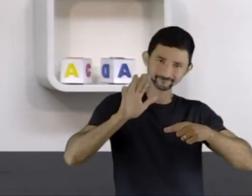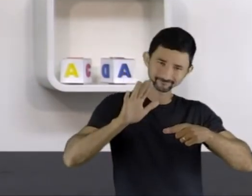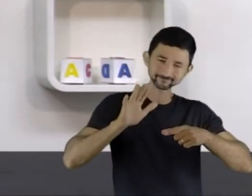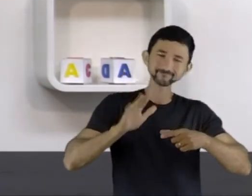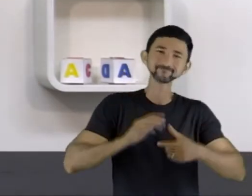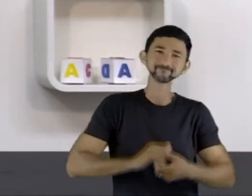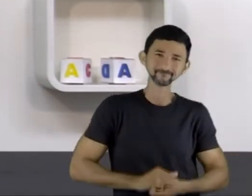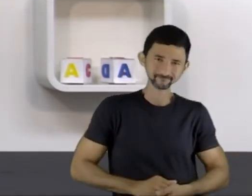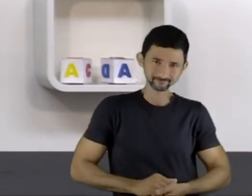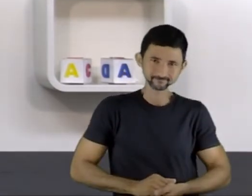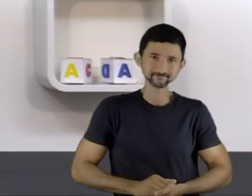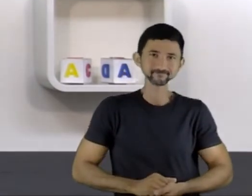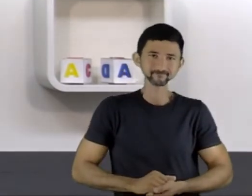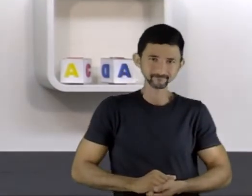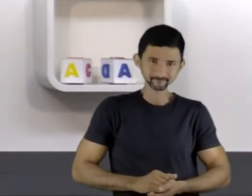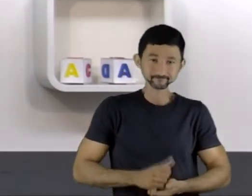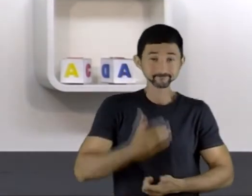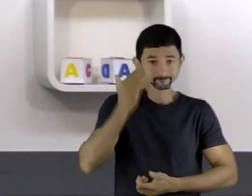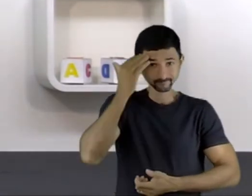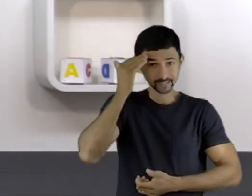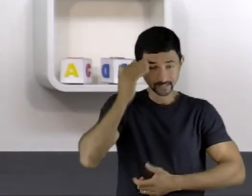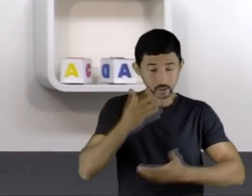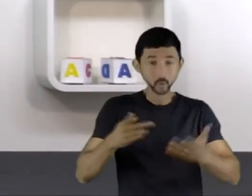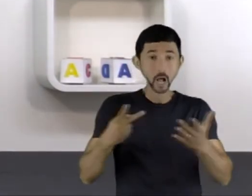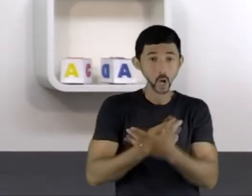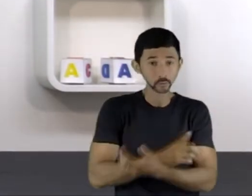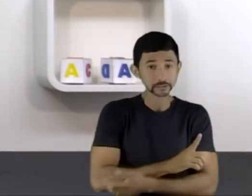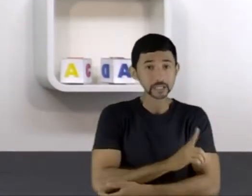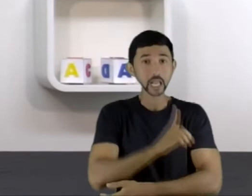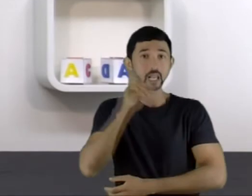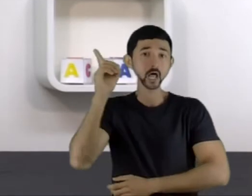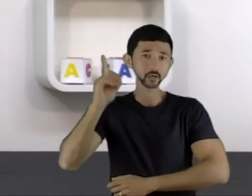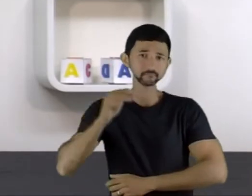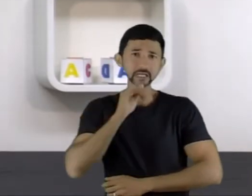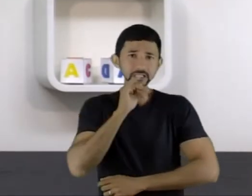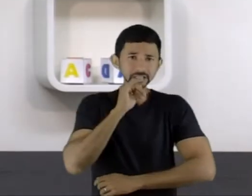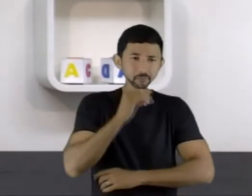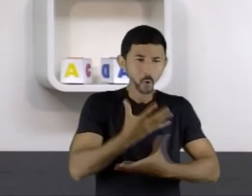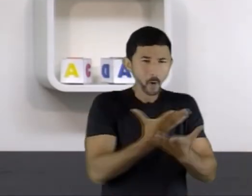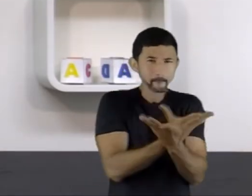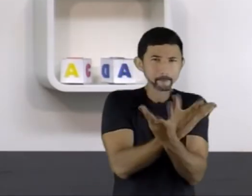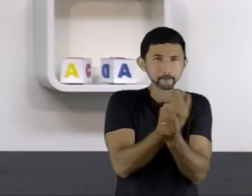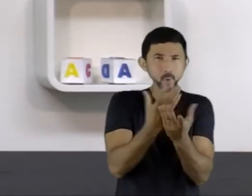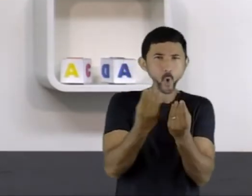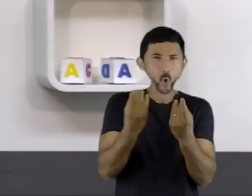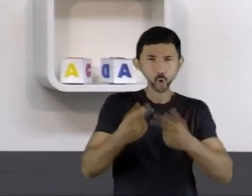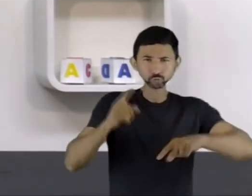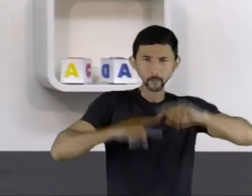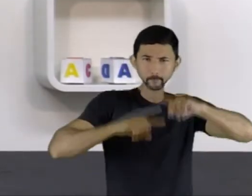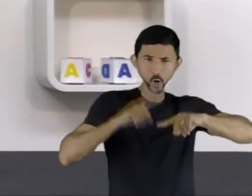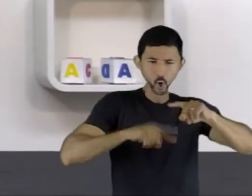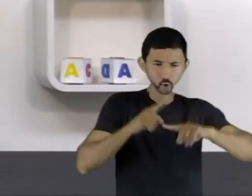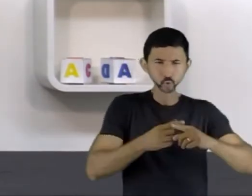fica caro, né? Foi o que aconteceu. Como tinha muita mercadoria,